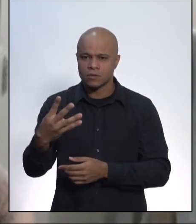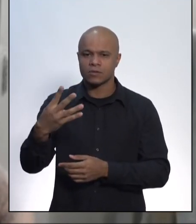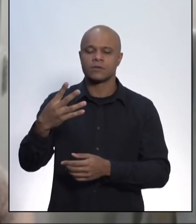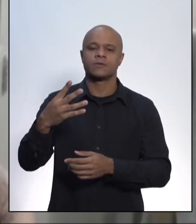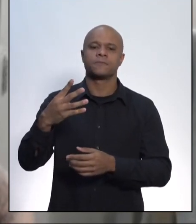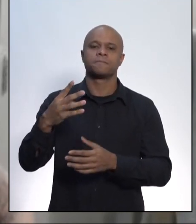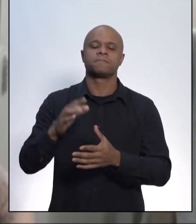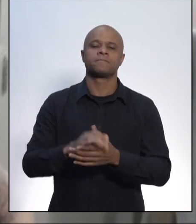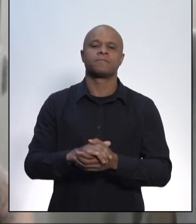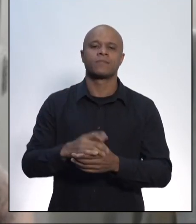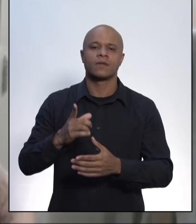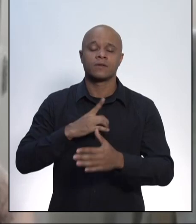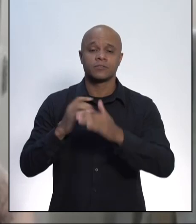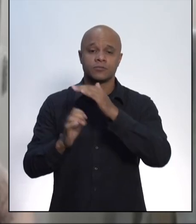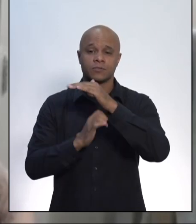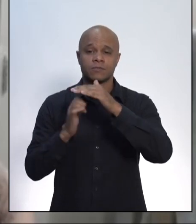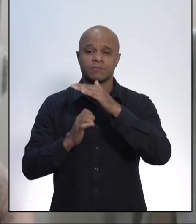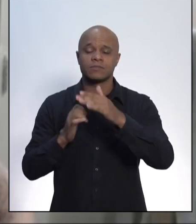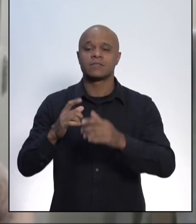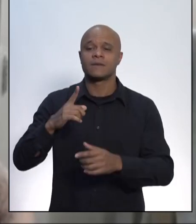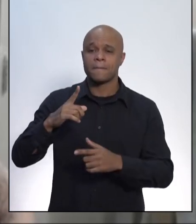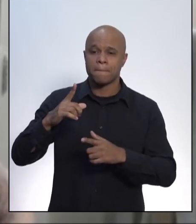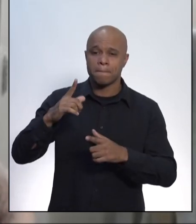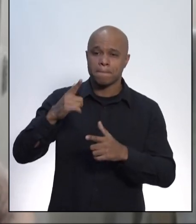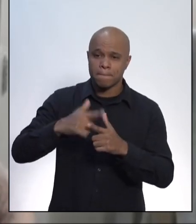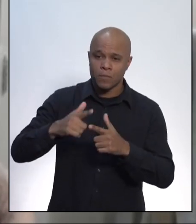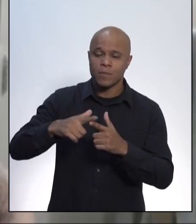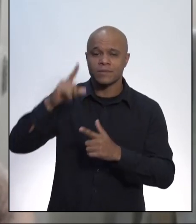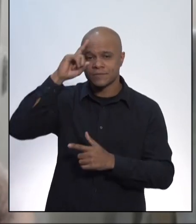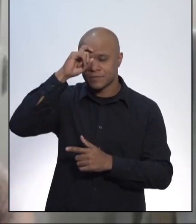passou por uma crise estrondosa por conta de